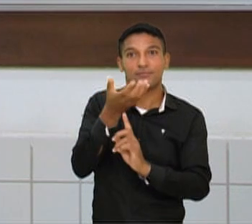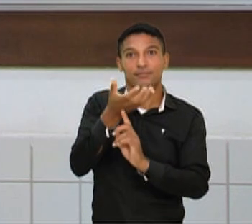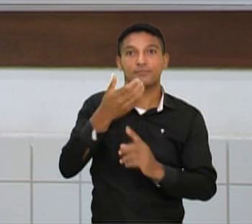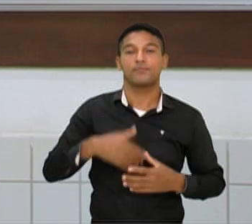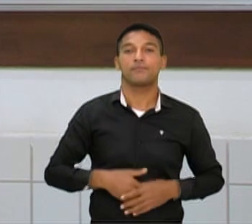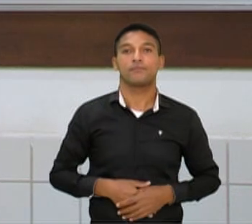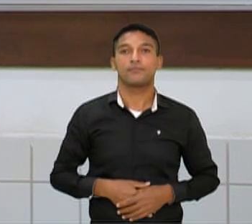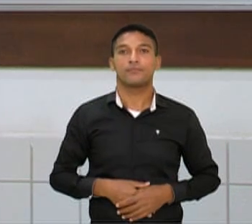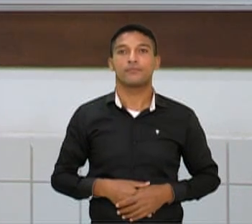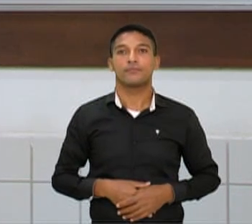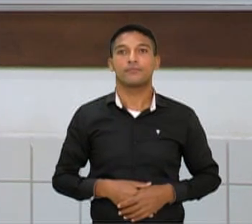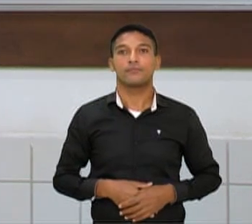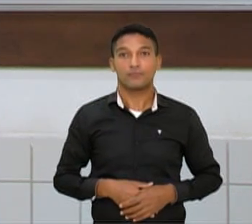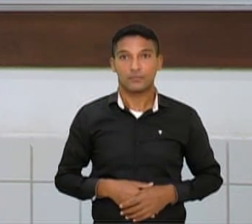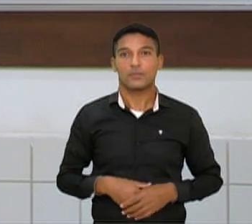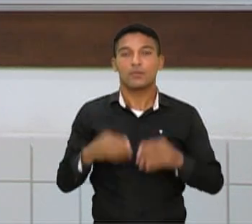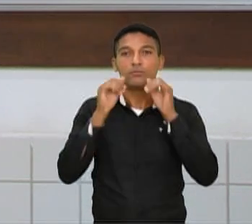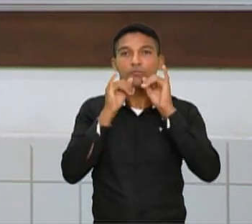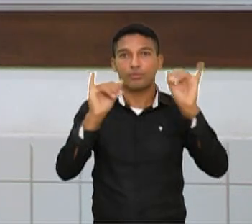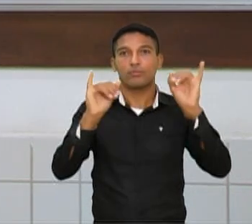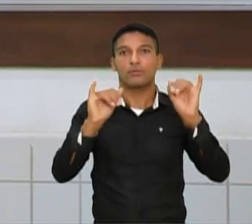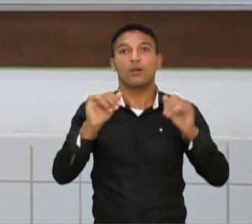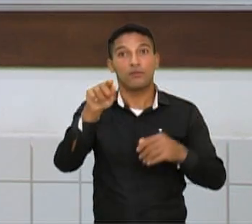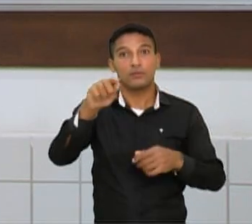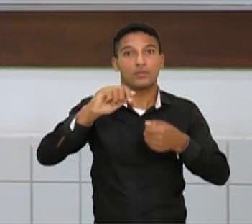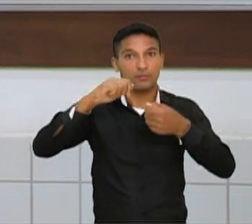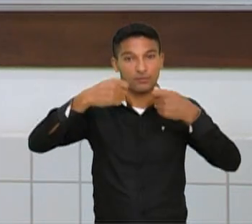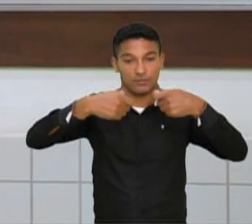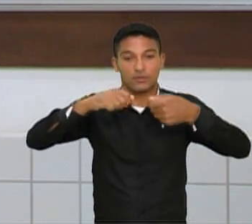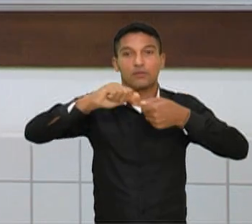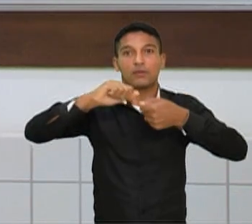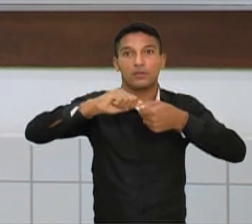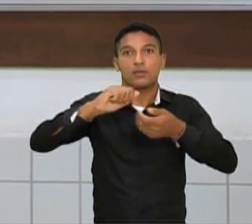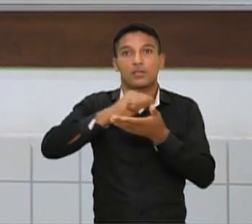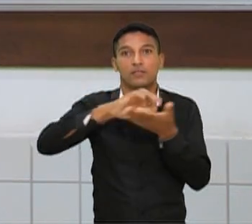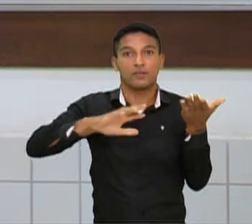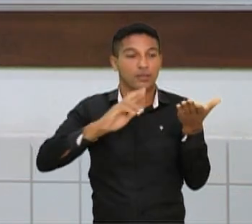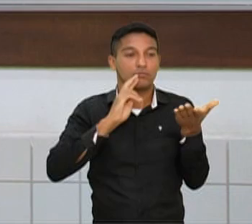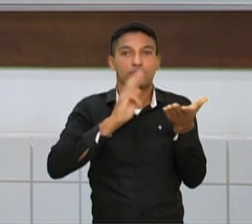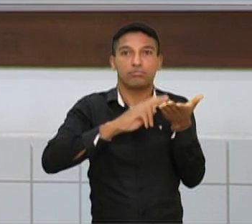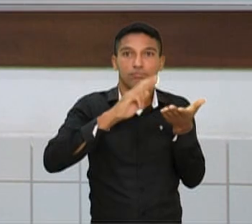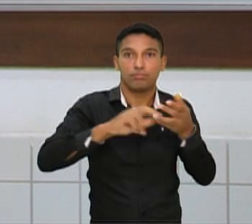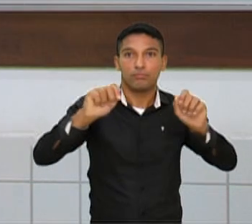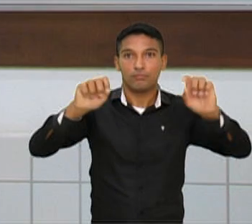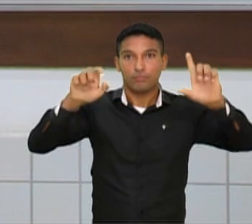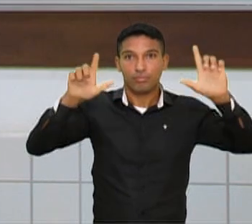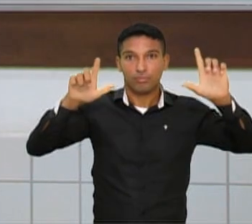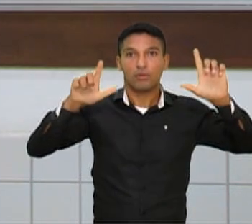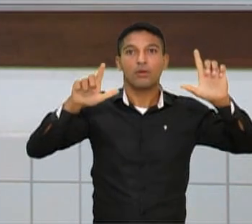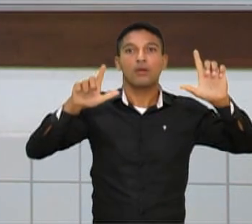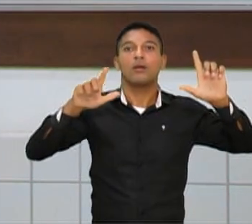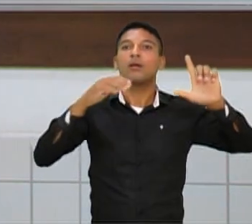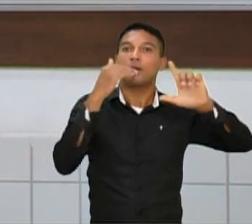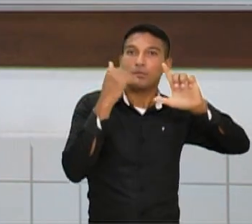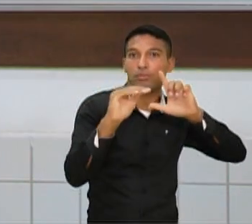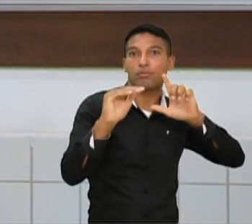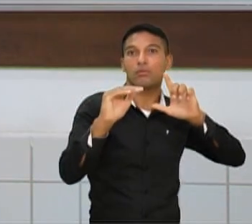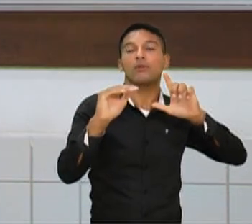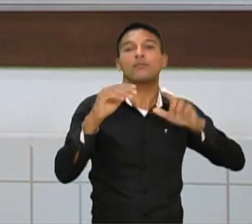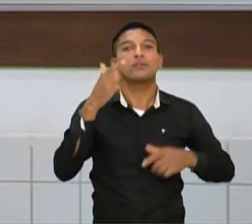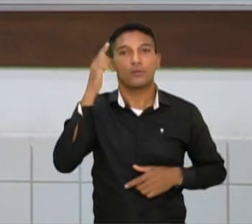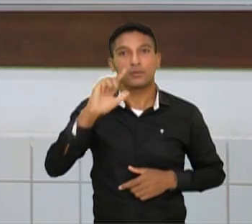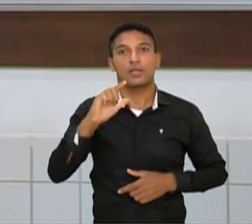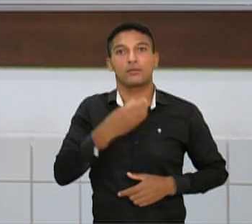recadinhos iniciais normais. Faça a sua atividade número 1 no link, execute essa atividade e envie para garantir